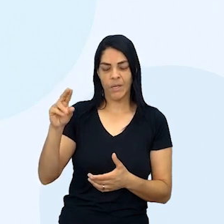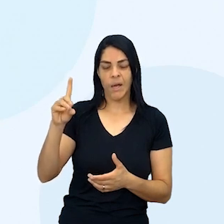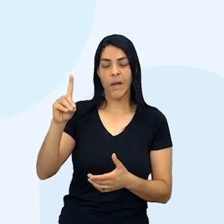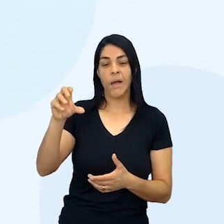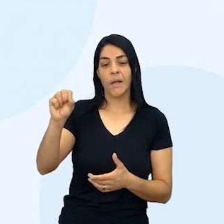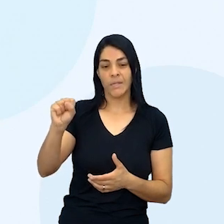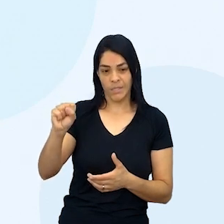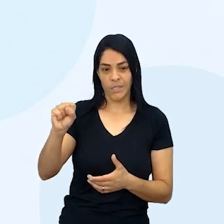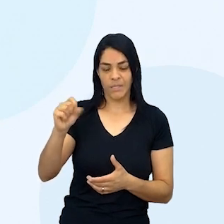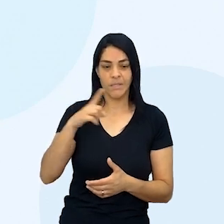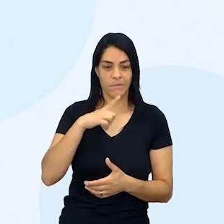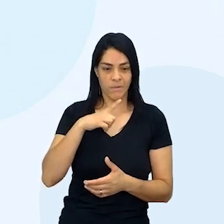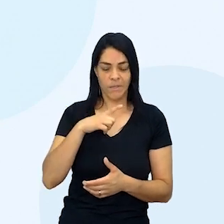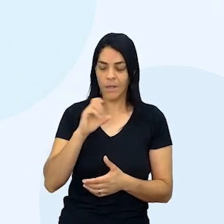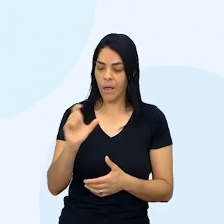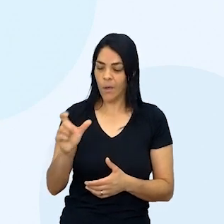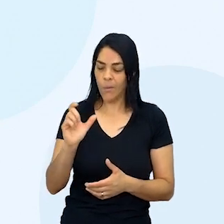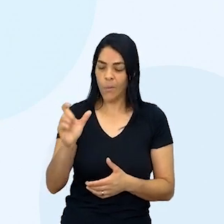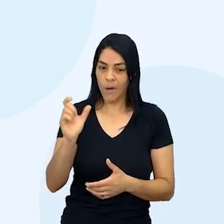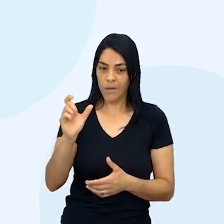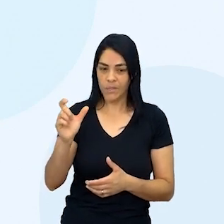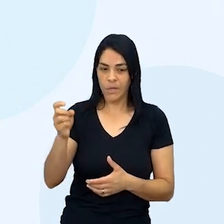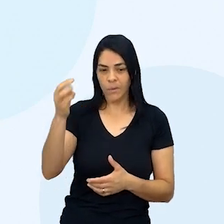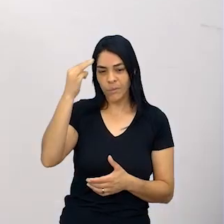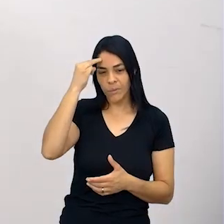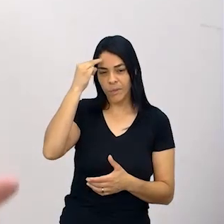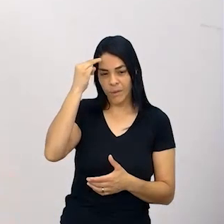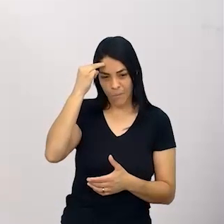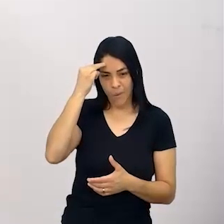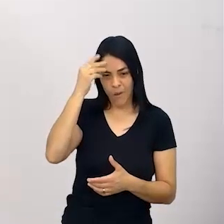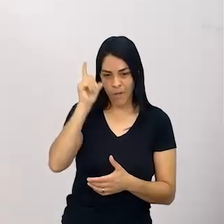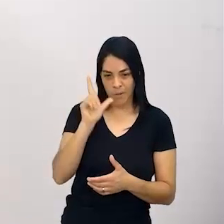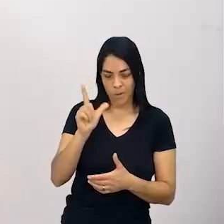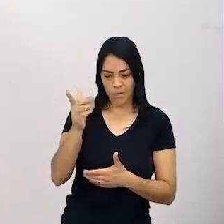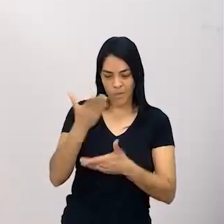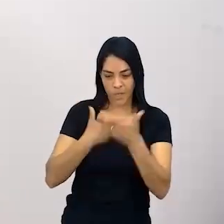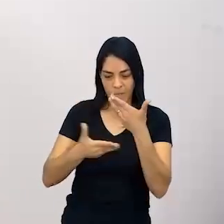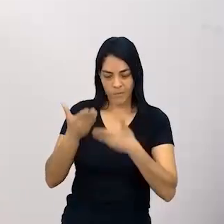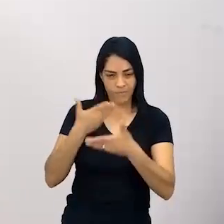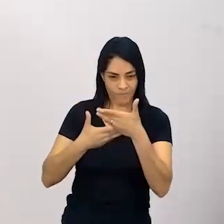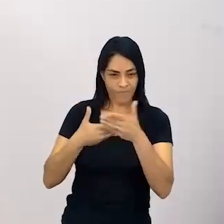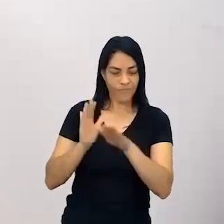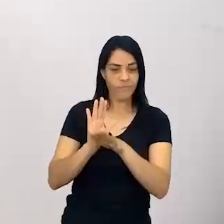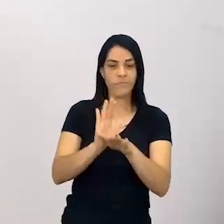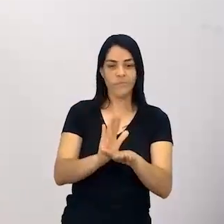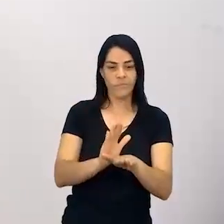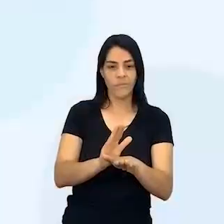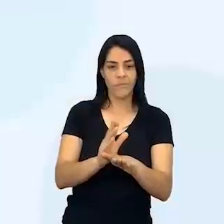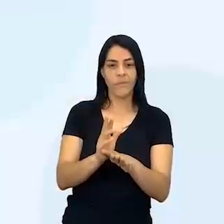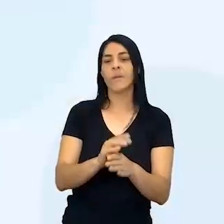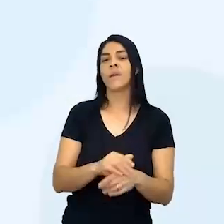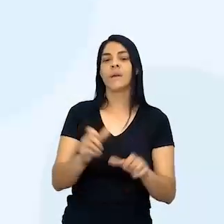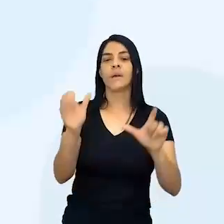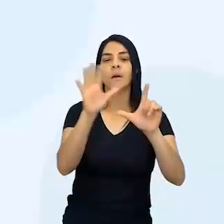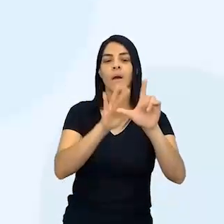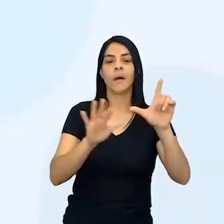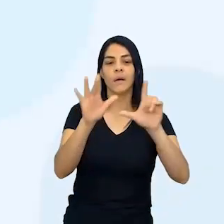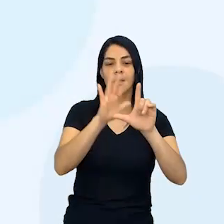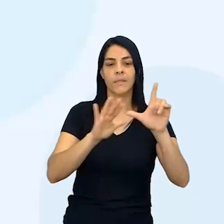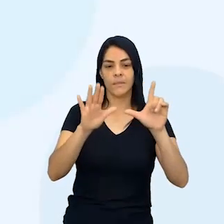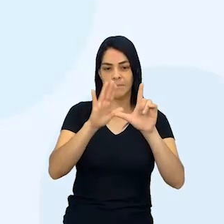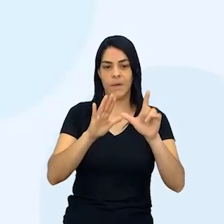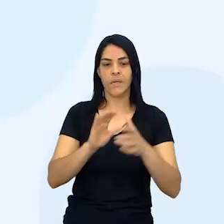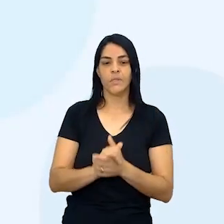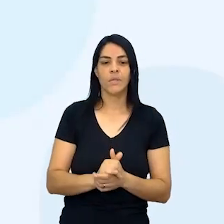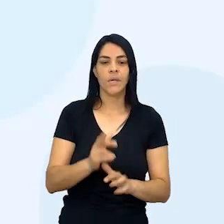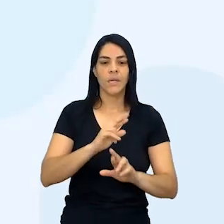cartões que ativam a memória, que auxiliam nessa memória. E aí as imagens muito presentes, né? A diversidade